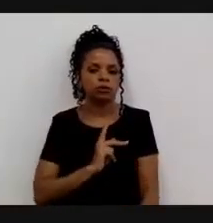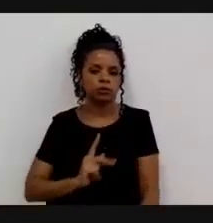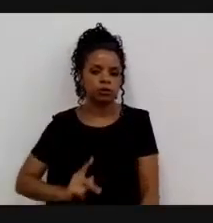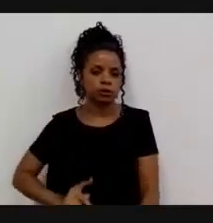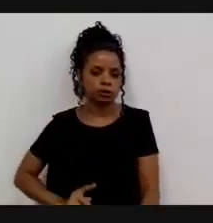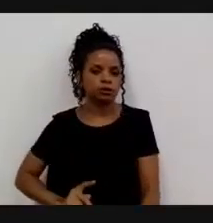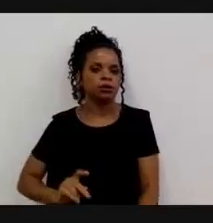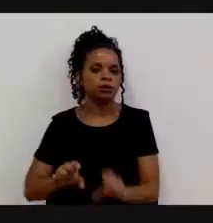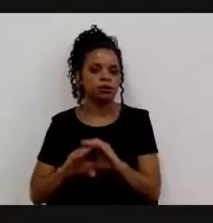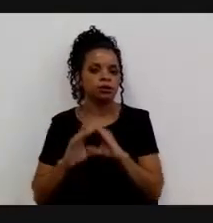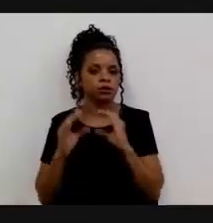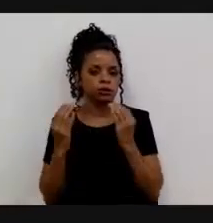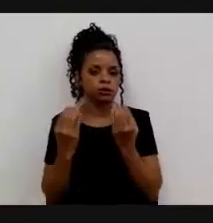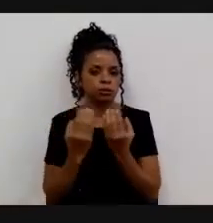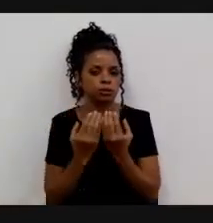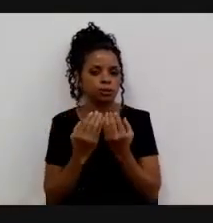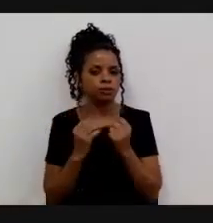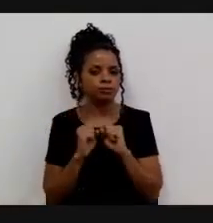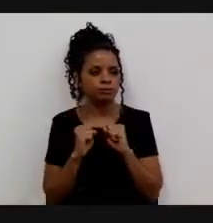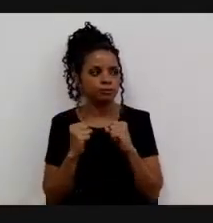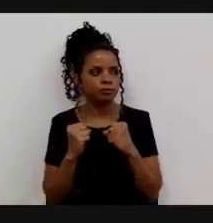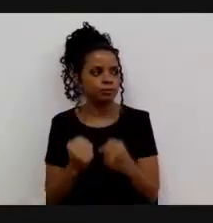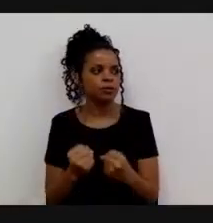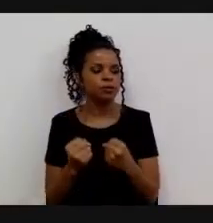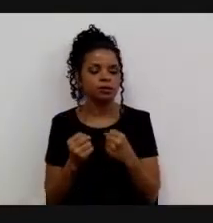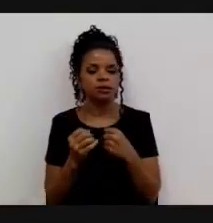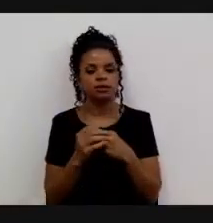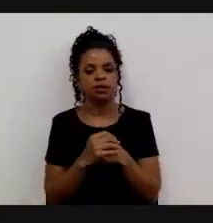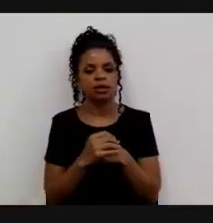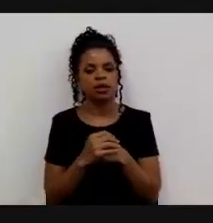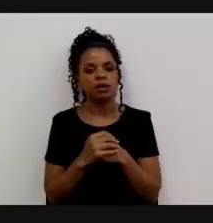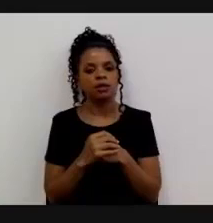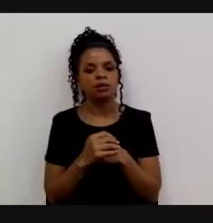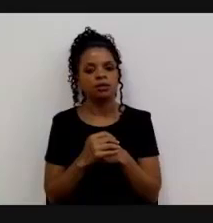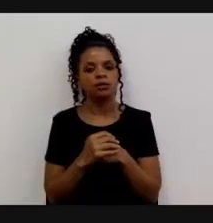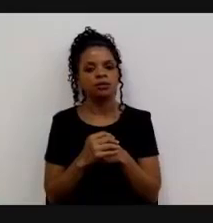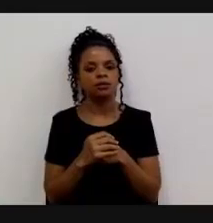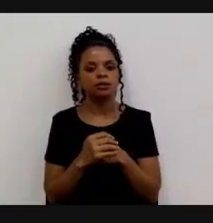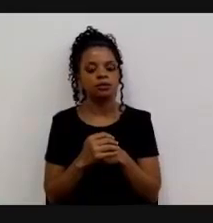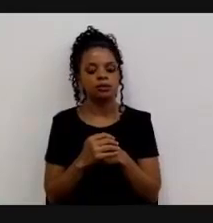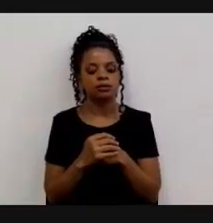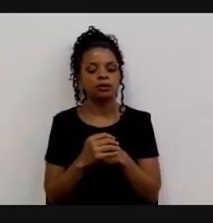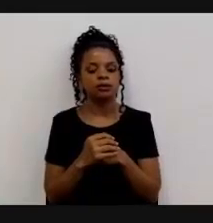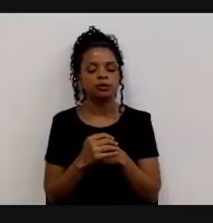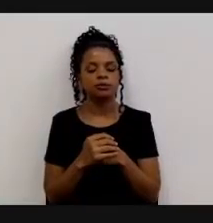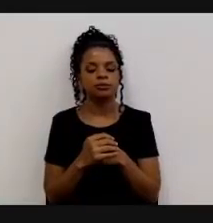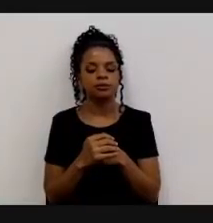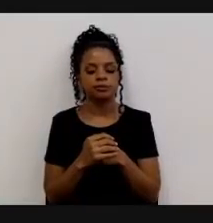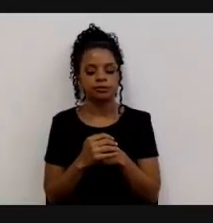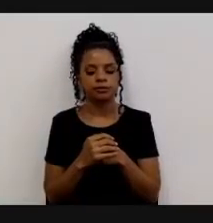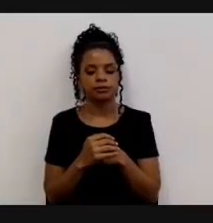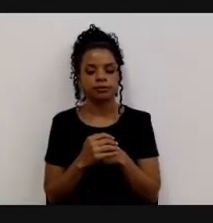nas hard policies, que são essas de controle, poder, liderança, elas